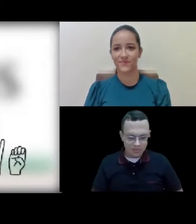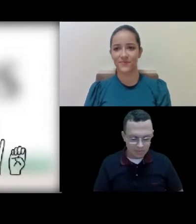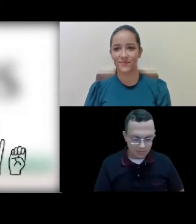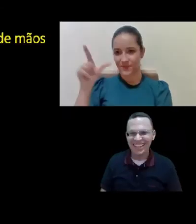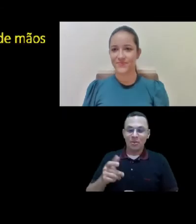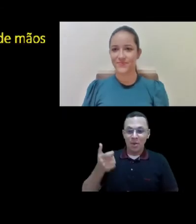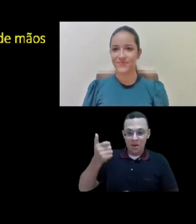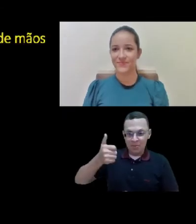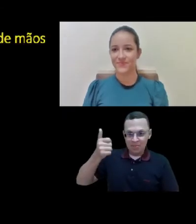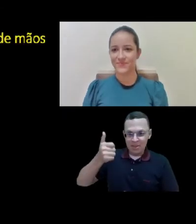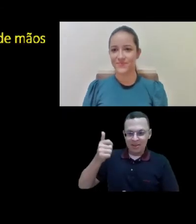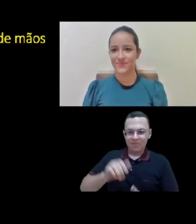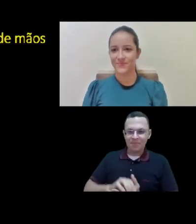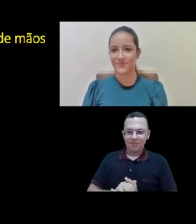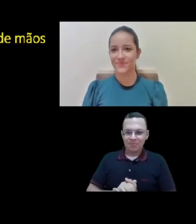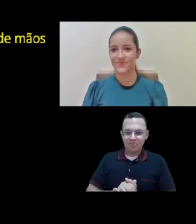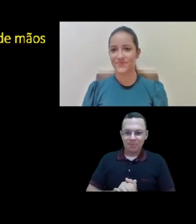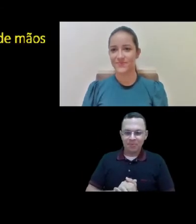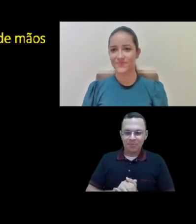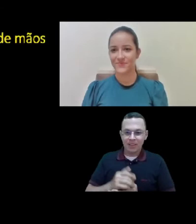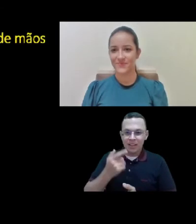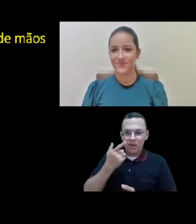questões. Primeira,